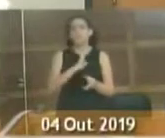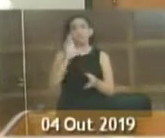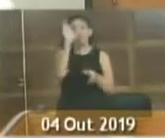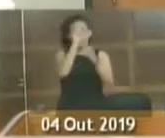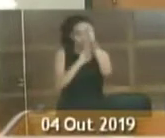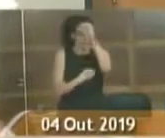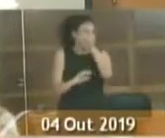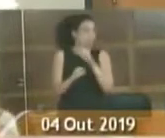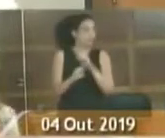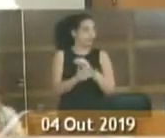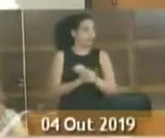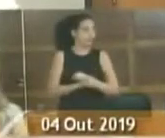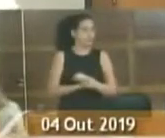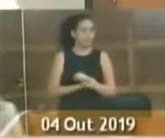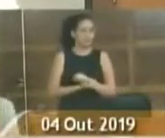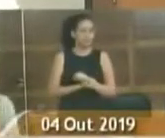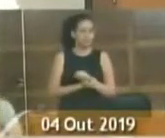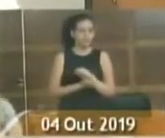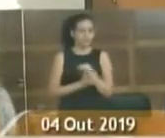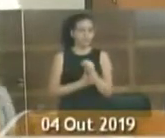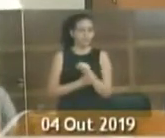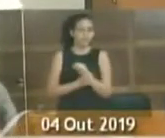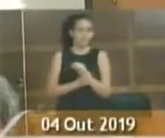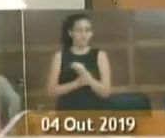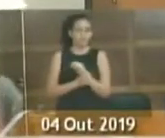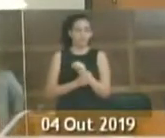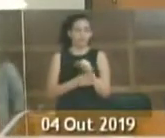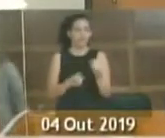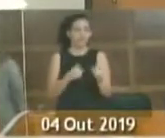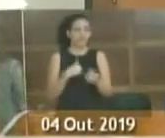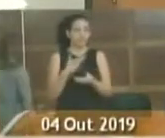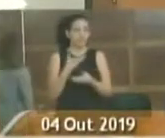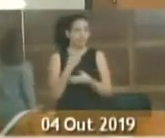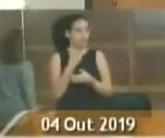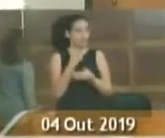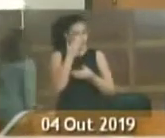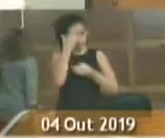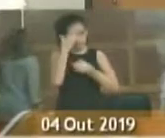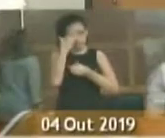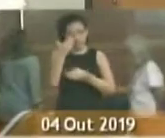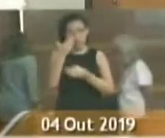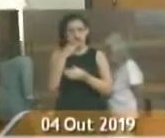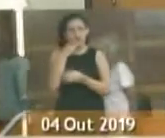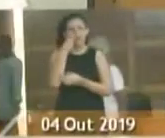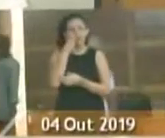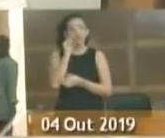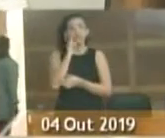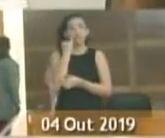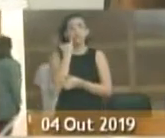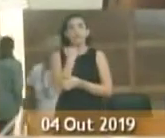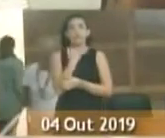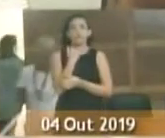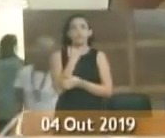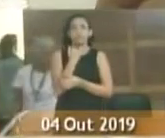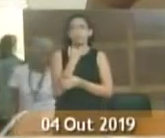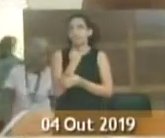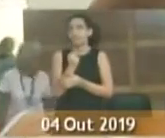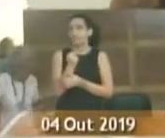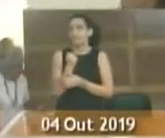gente vai acontecendo o conhecimento. Eu quero dizer, agradecer à vereadora Jane Veiga, à